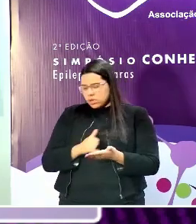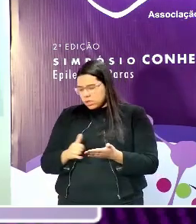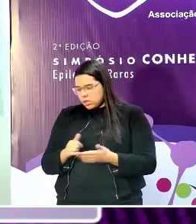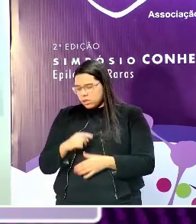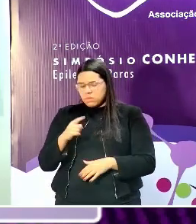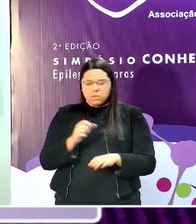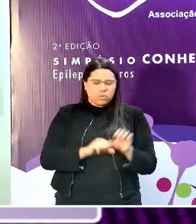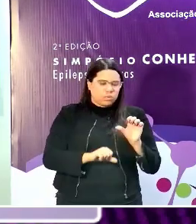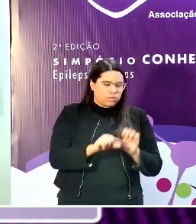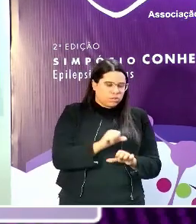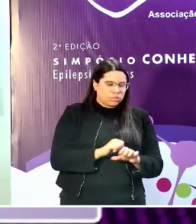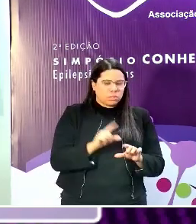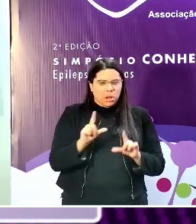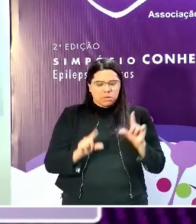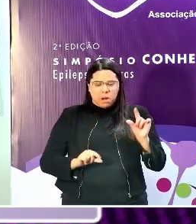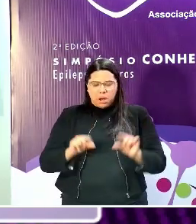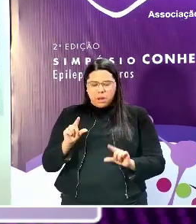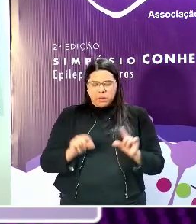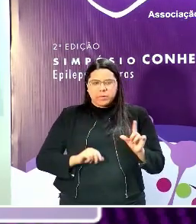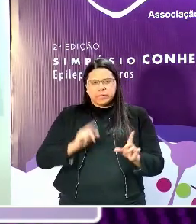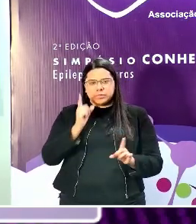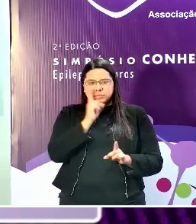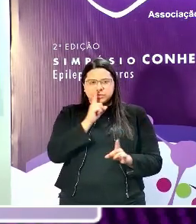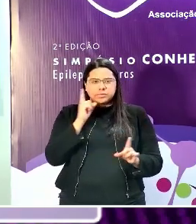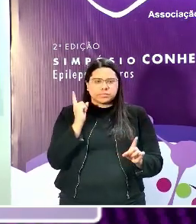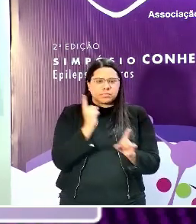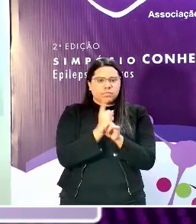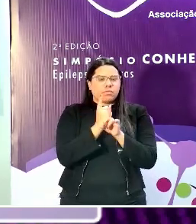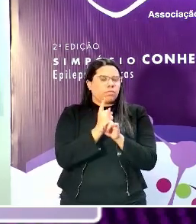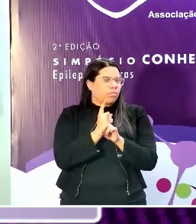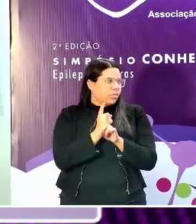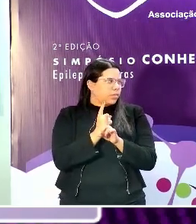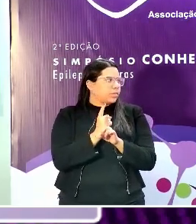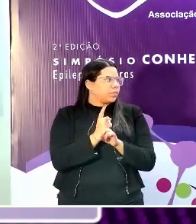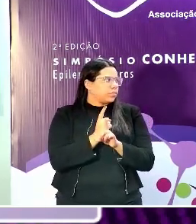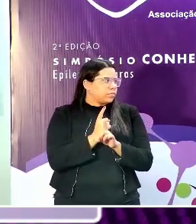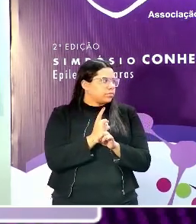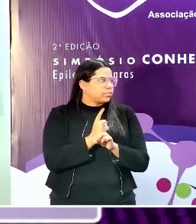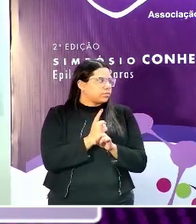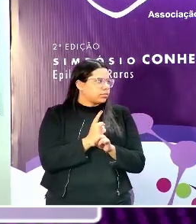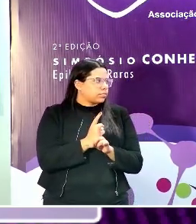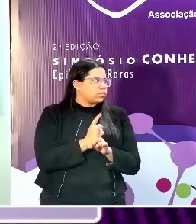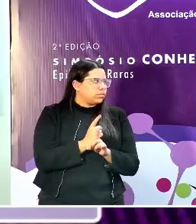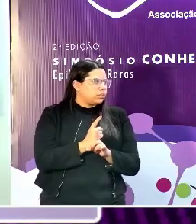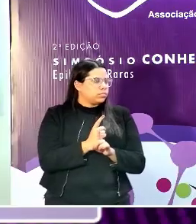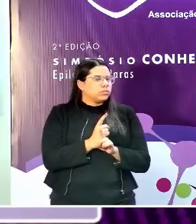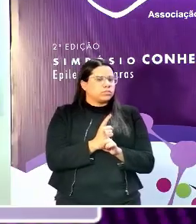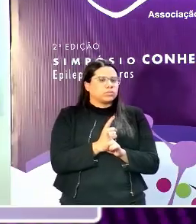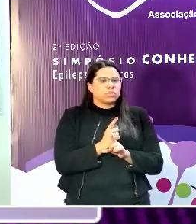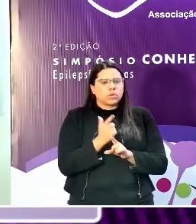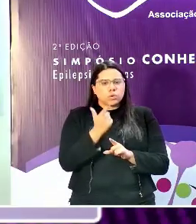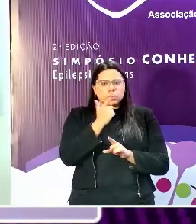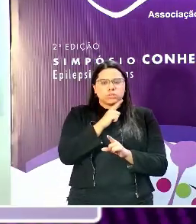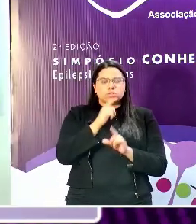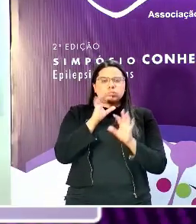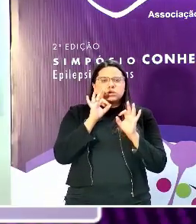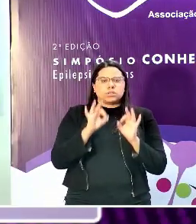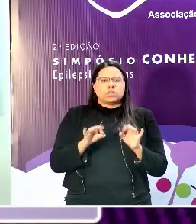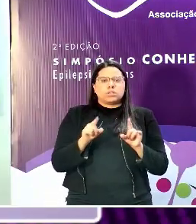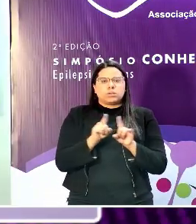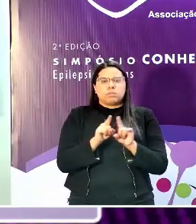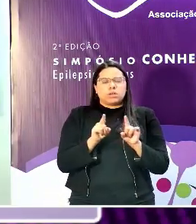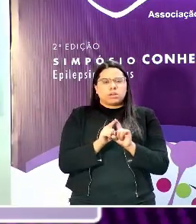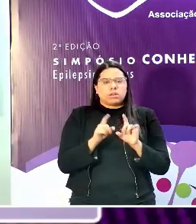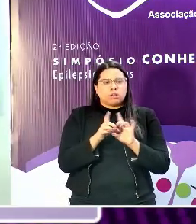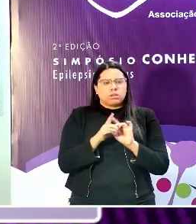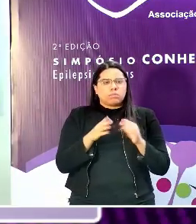Uma quantidade menor e tal, para chegar num constituinte mucoaderente, certo? E que liberasse.